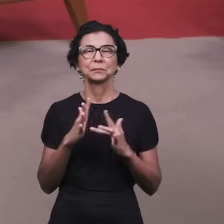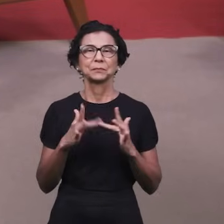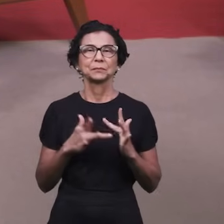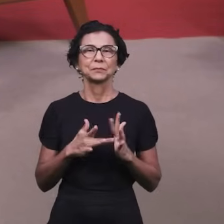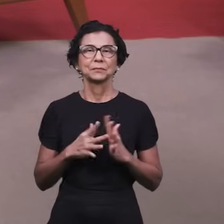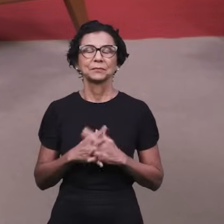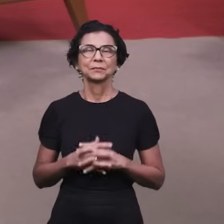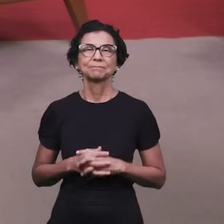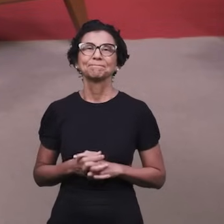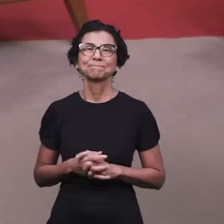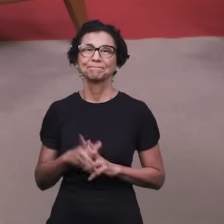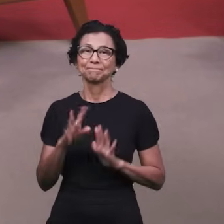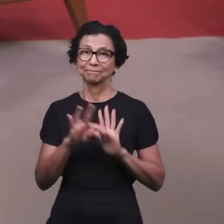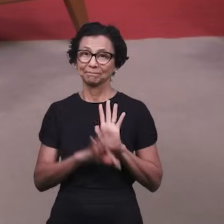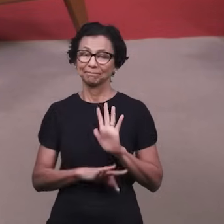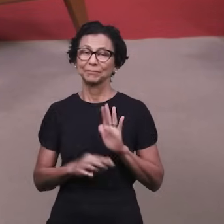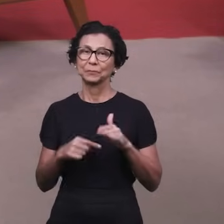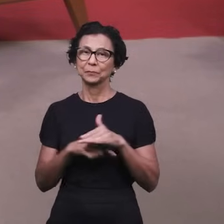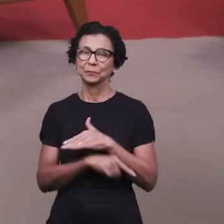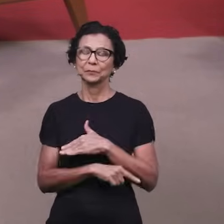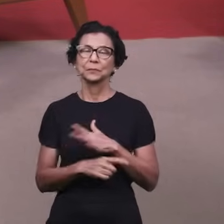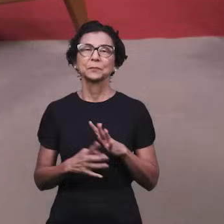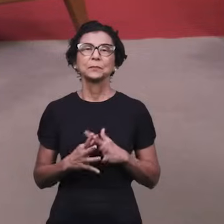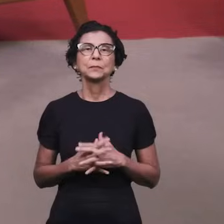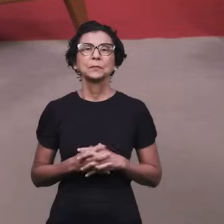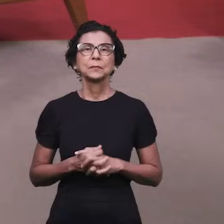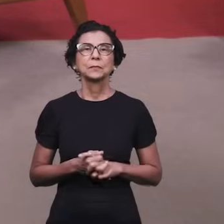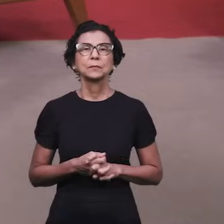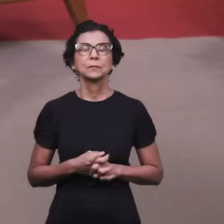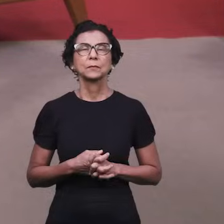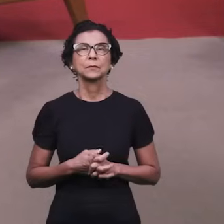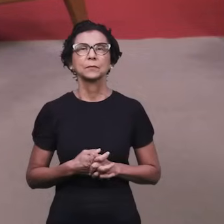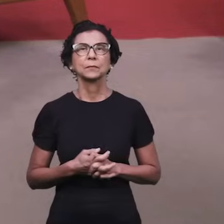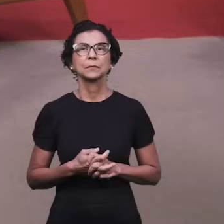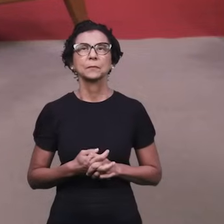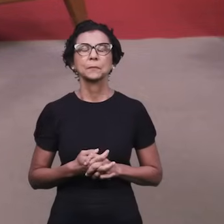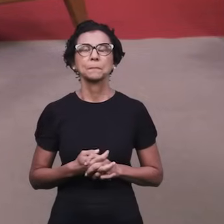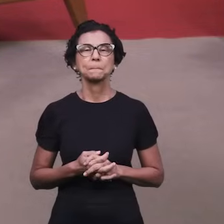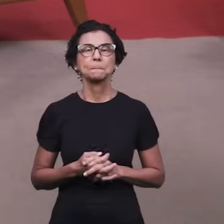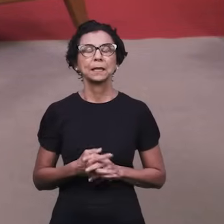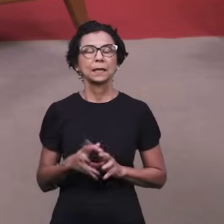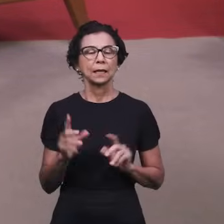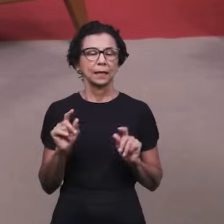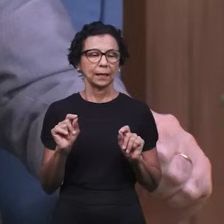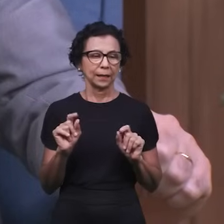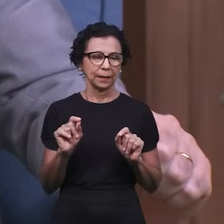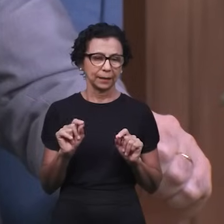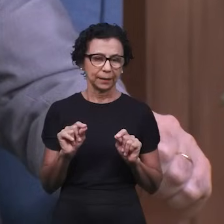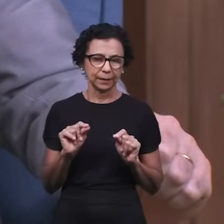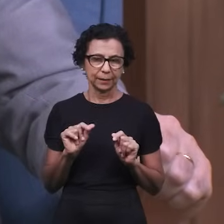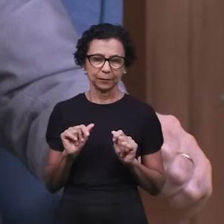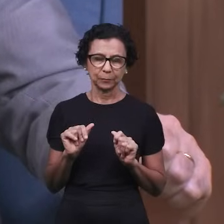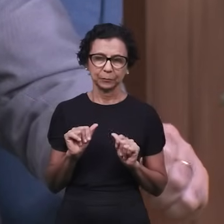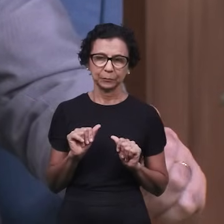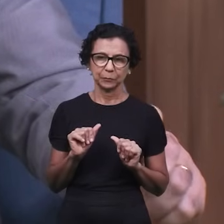Senhor. A bênção está... Muito rico esse texto, muito né? rico. Muito rico. Eu queria fazer uma